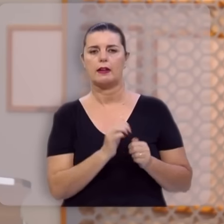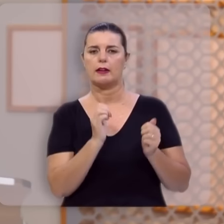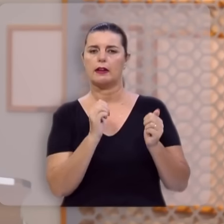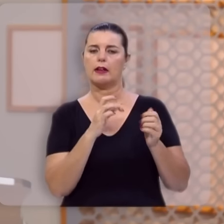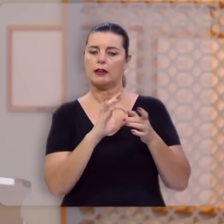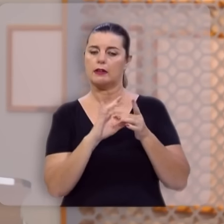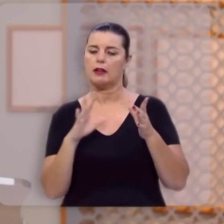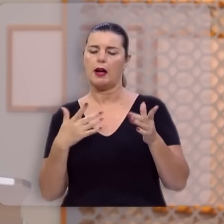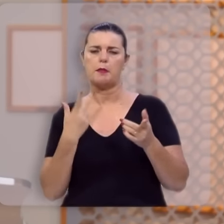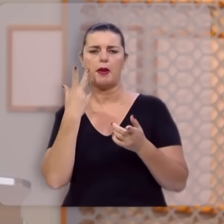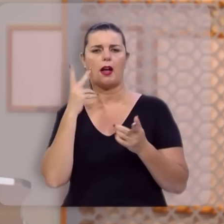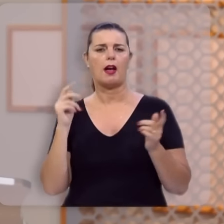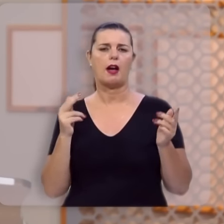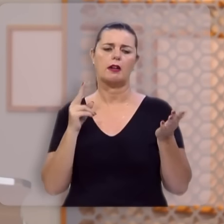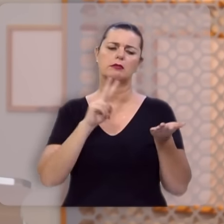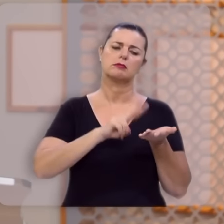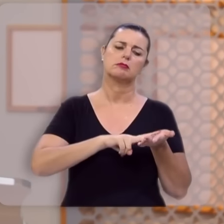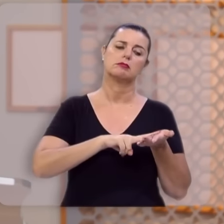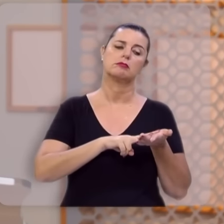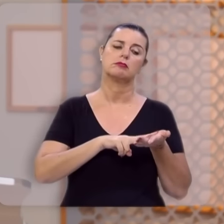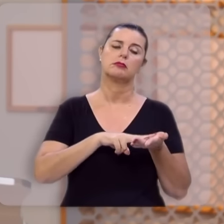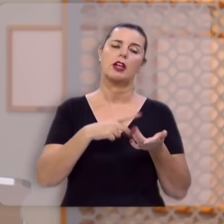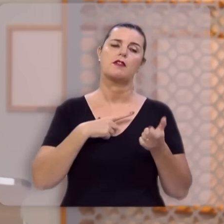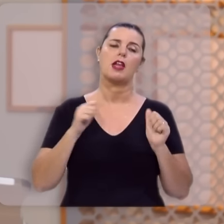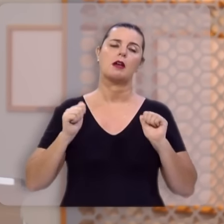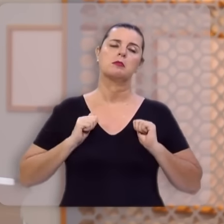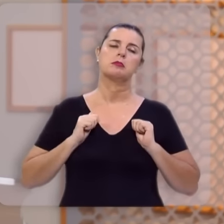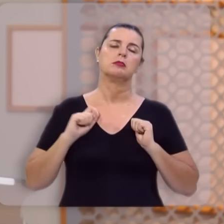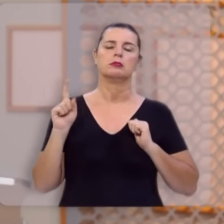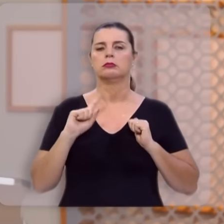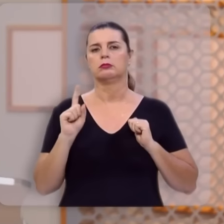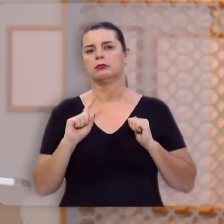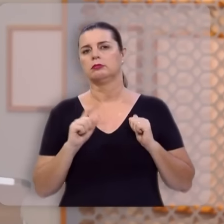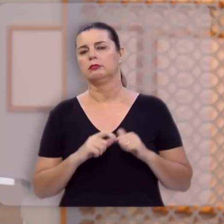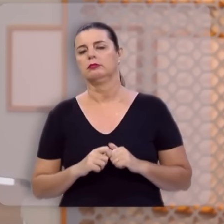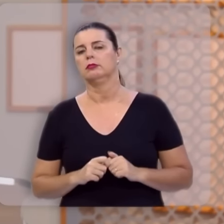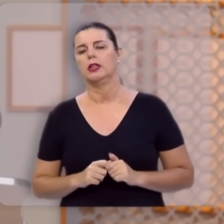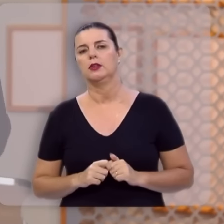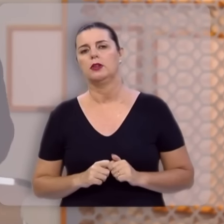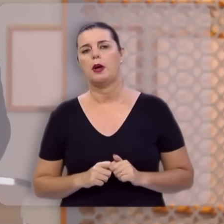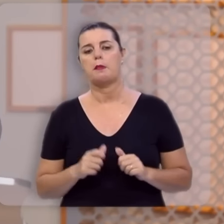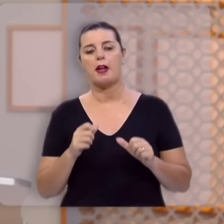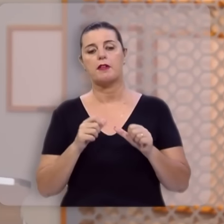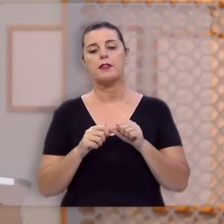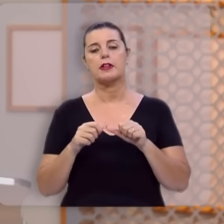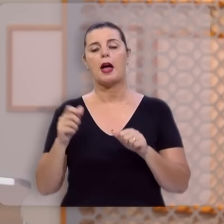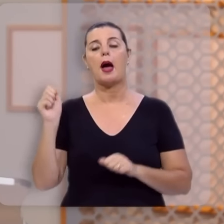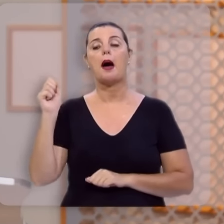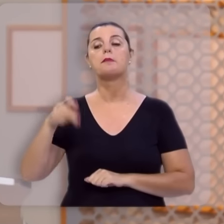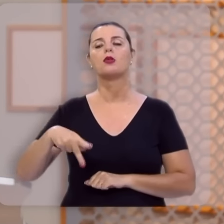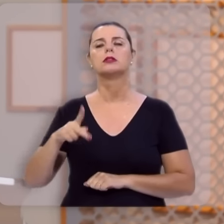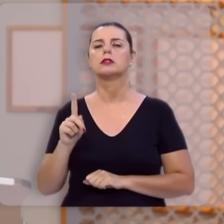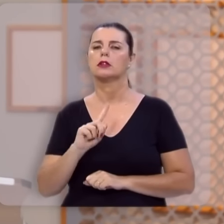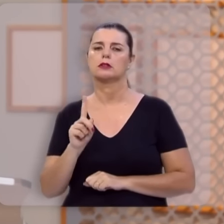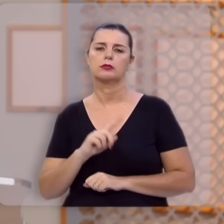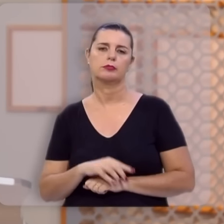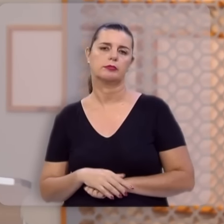pijama, não para deitar numa cadeira de balanço, não para buscar